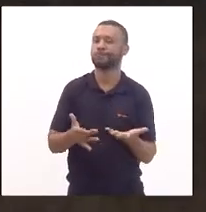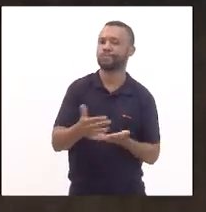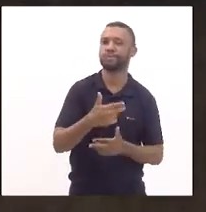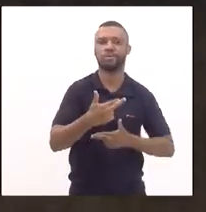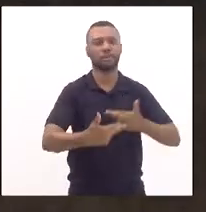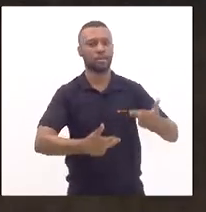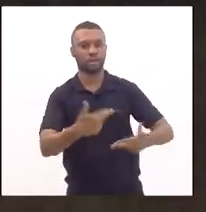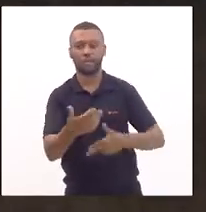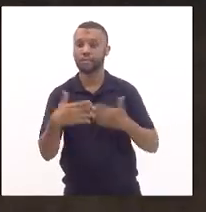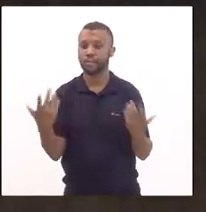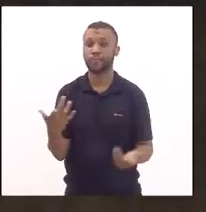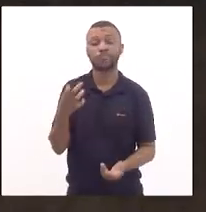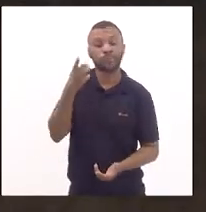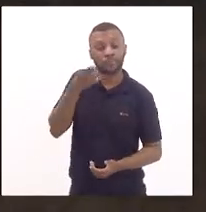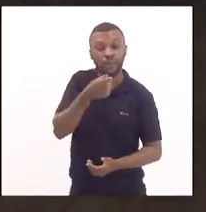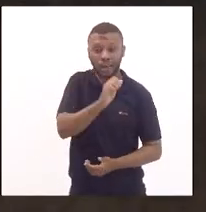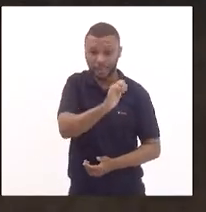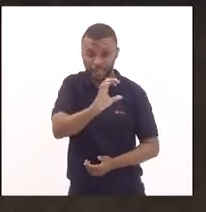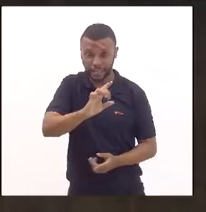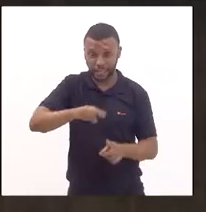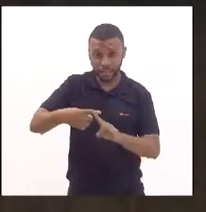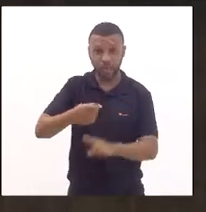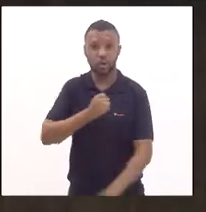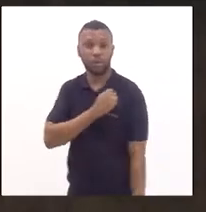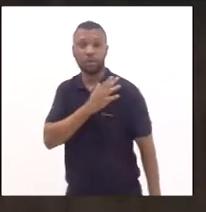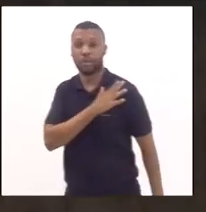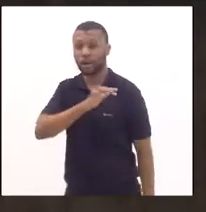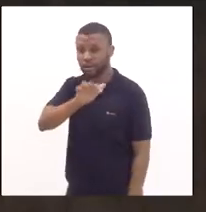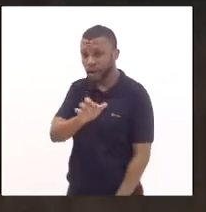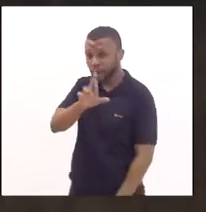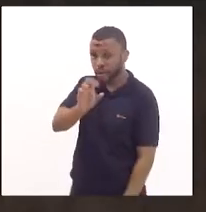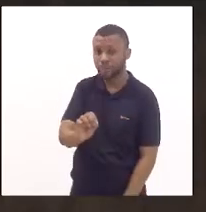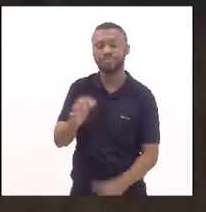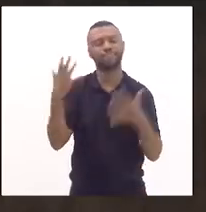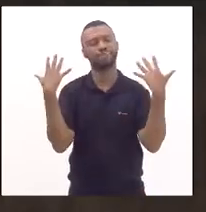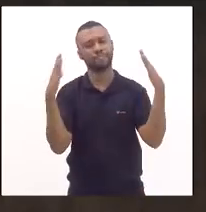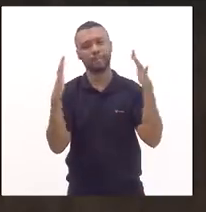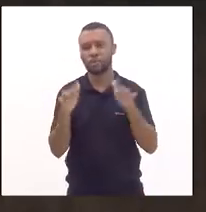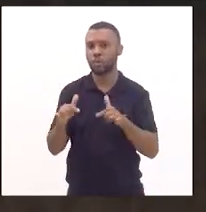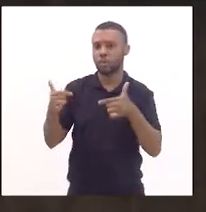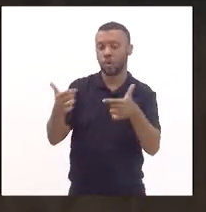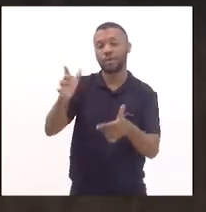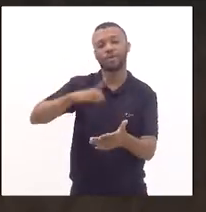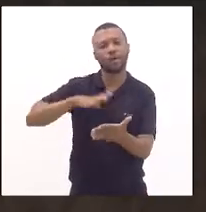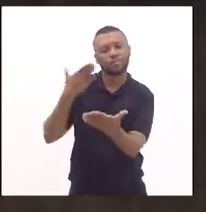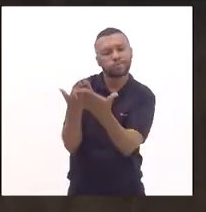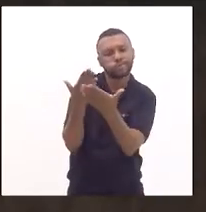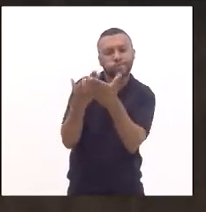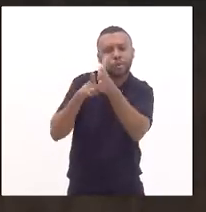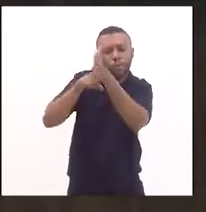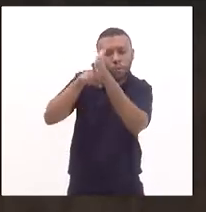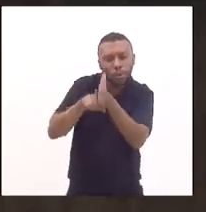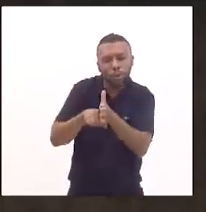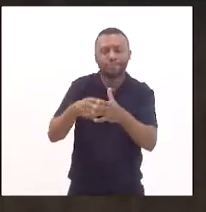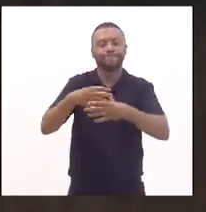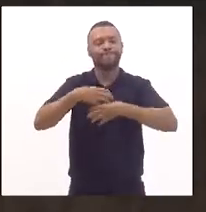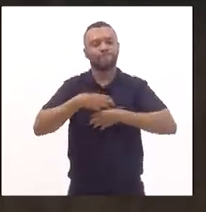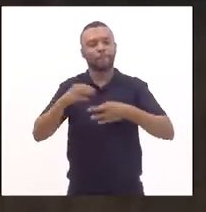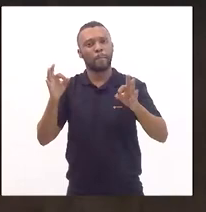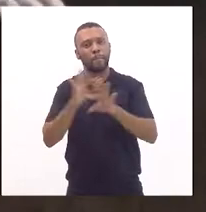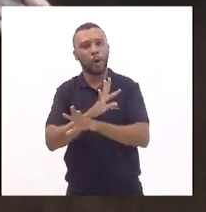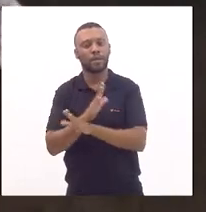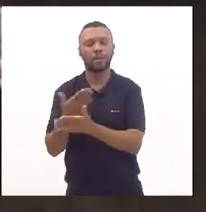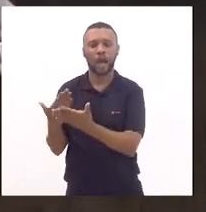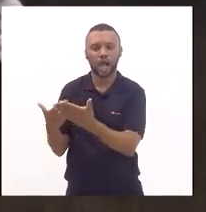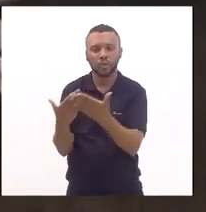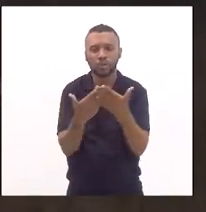deputado Coronel Jairo, parabéns pela iniciativa. Eu já tinha um estudo em andamento sobre isso, mas estou contemplada, estudei